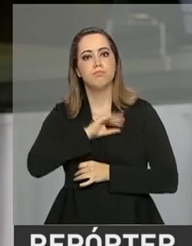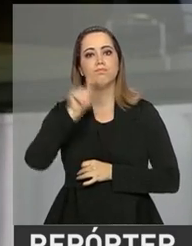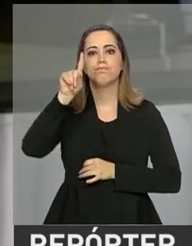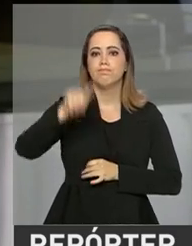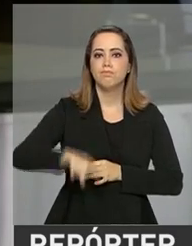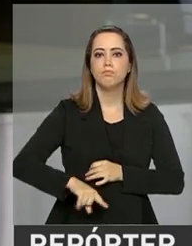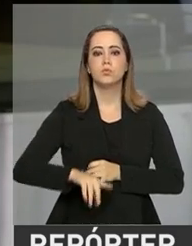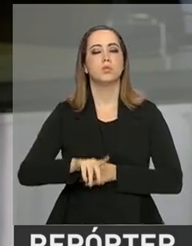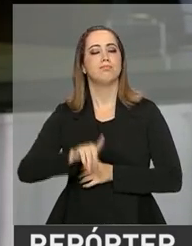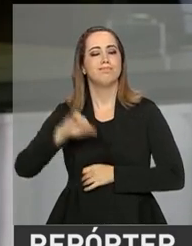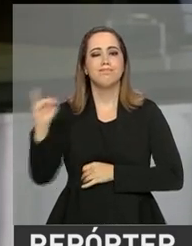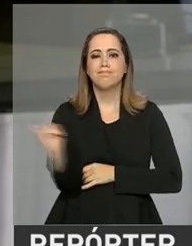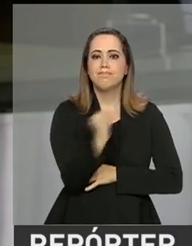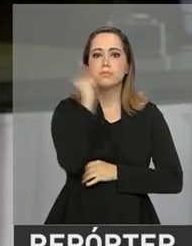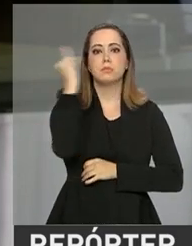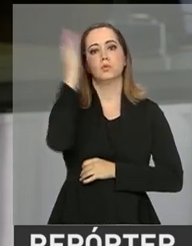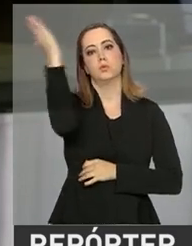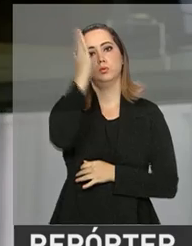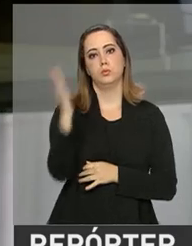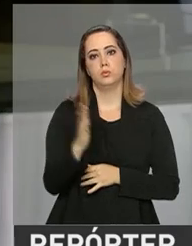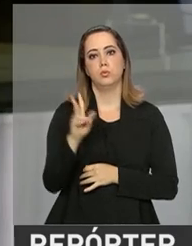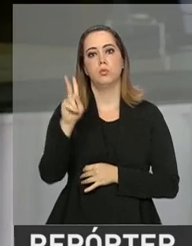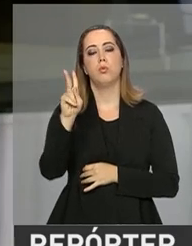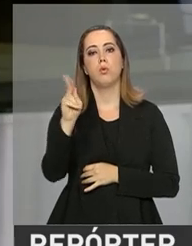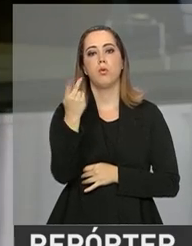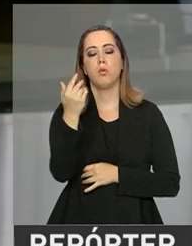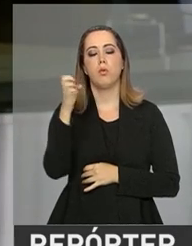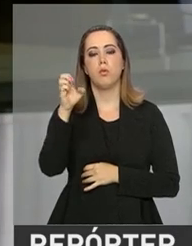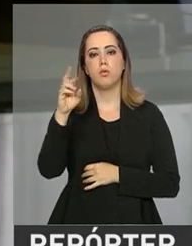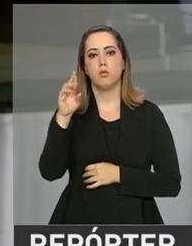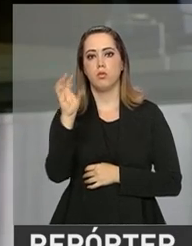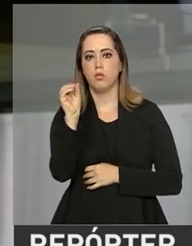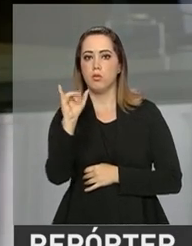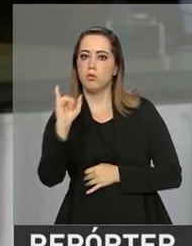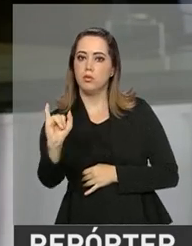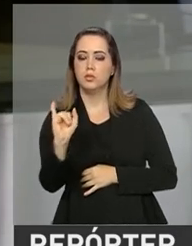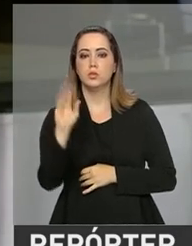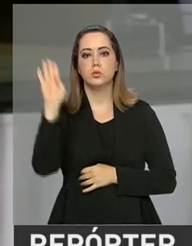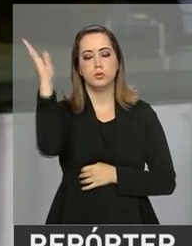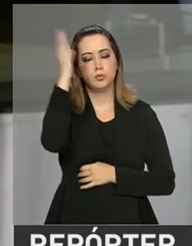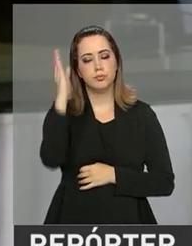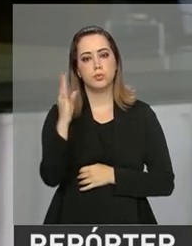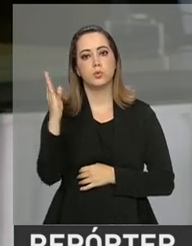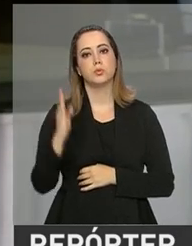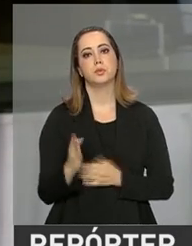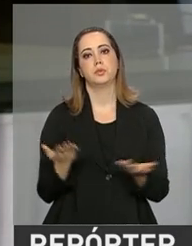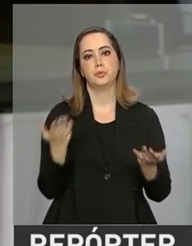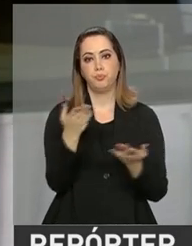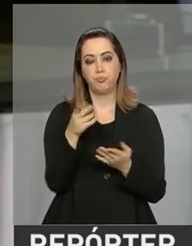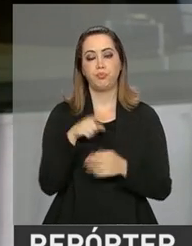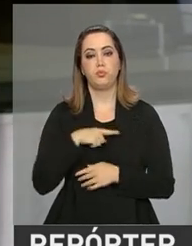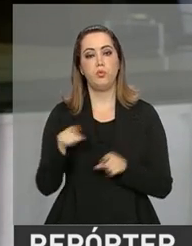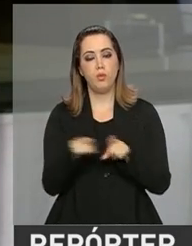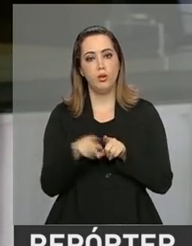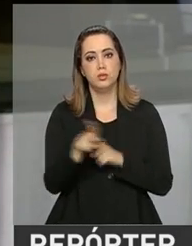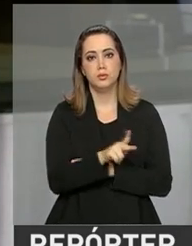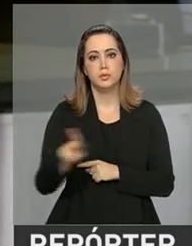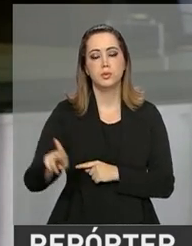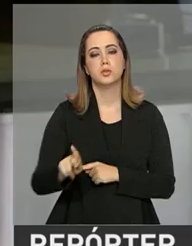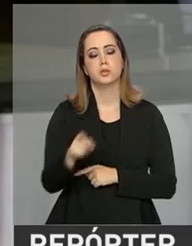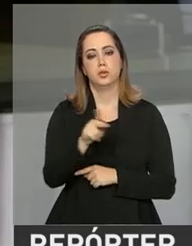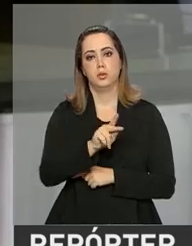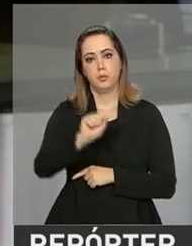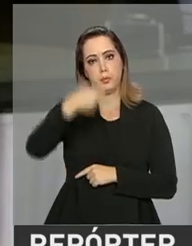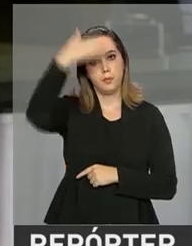um herói do povo brasileiro já entrevista à imprensa o presidente exercício Michel Temer comentou que a morte do policial foi